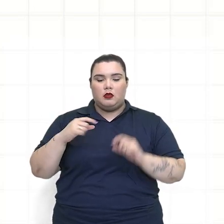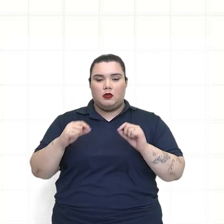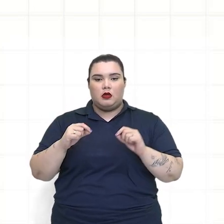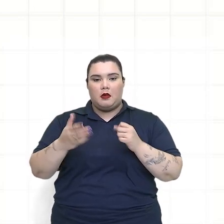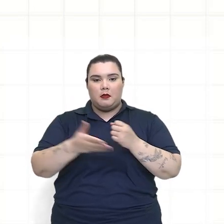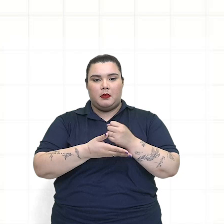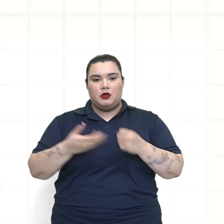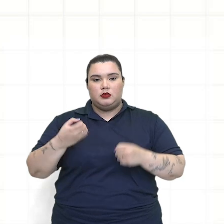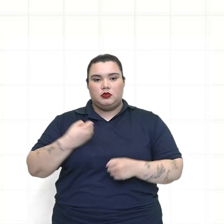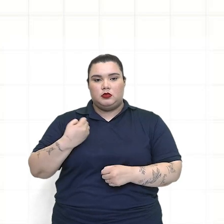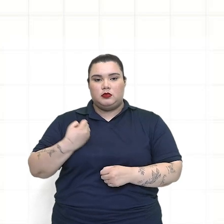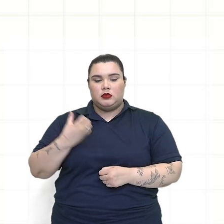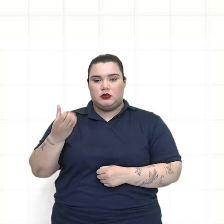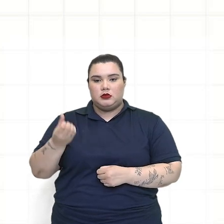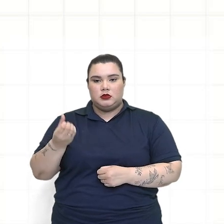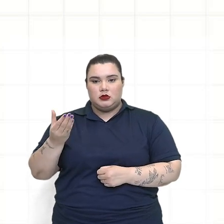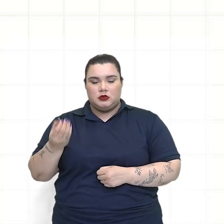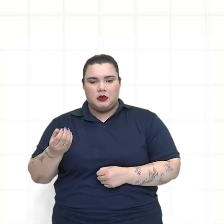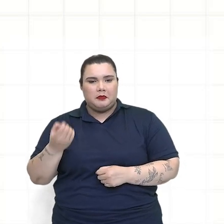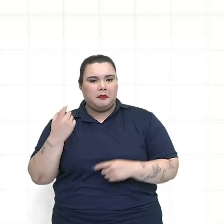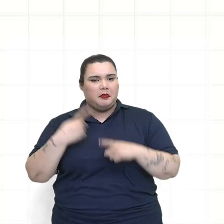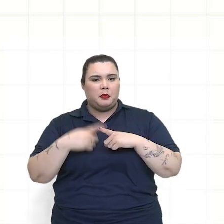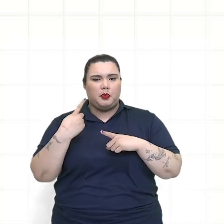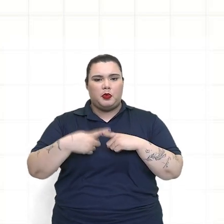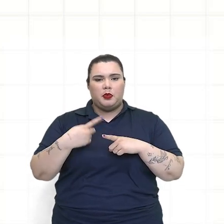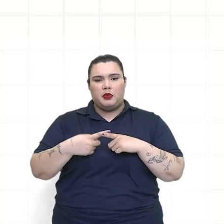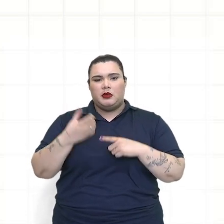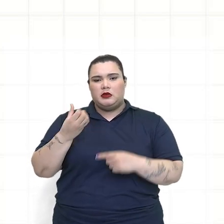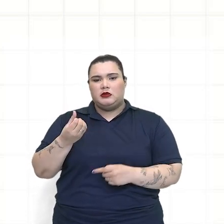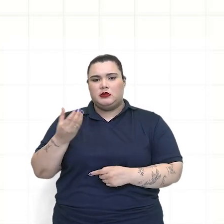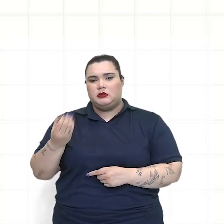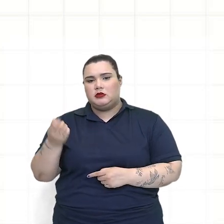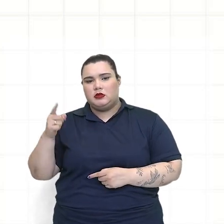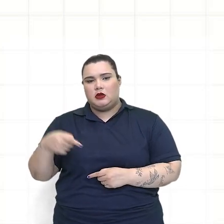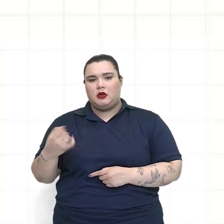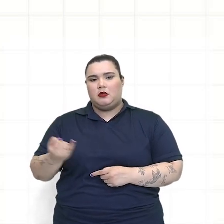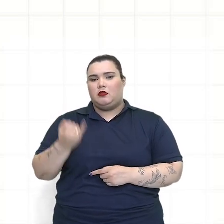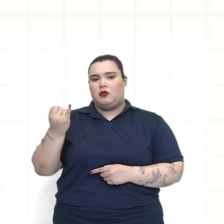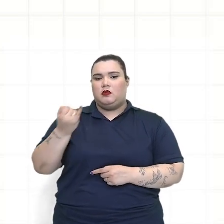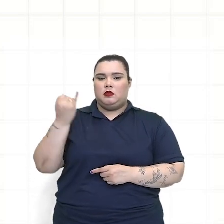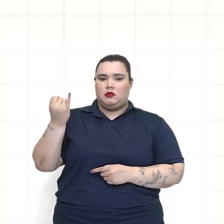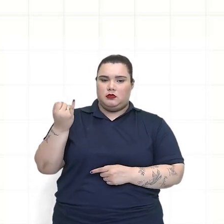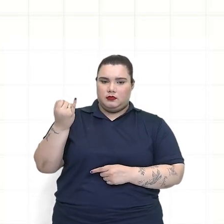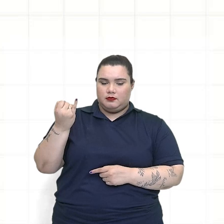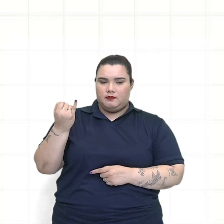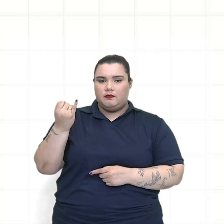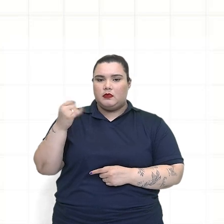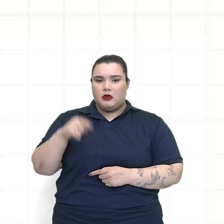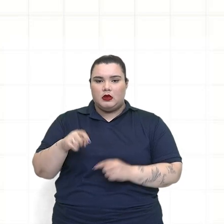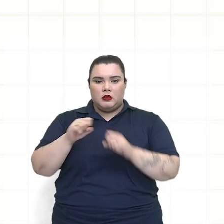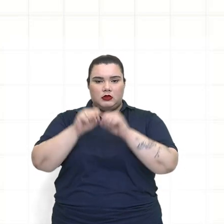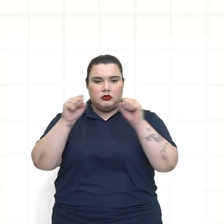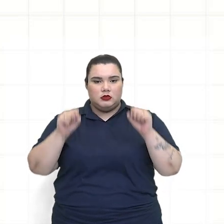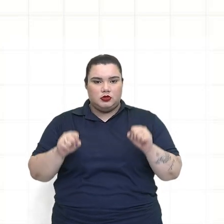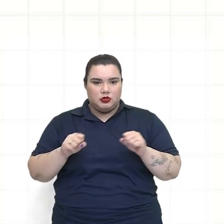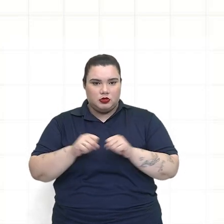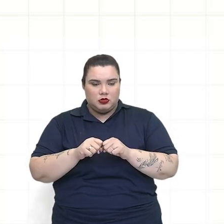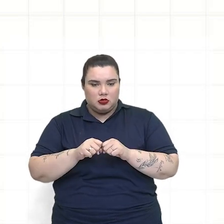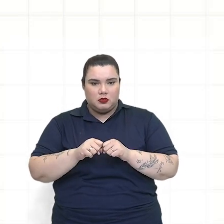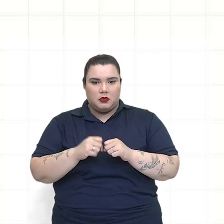número 60. Aí a gente deve se questionar, mas por que o 60 ele é tão importante dentro do sistema de numeração, né,